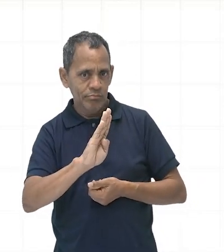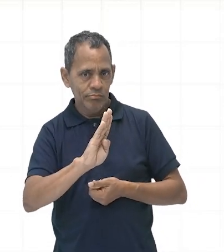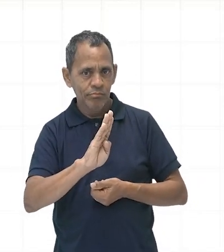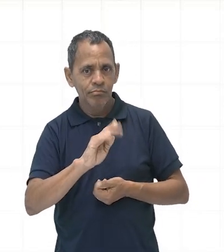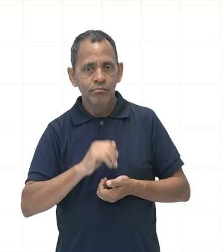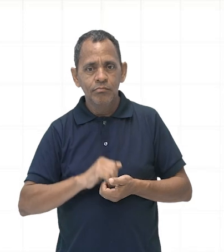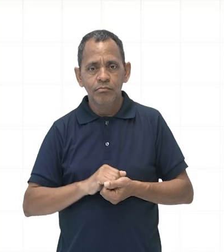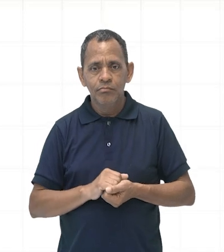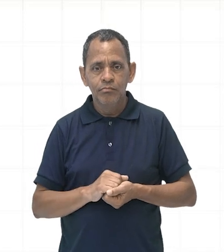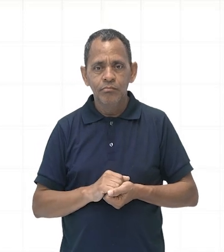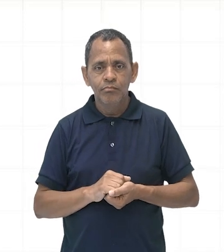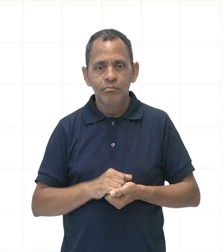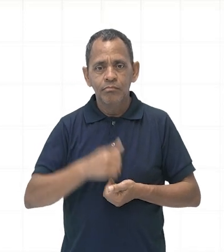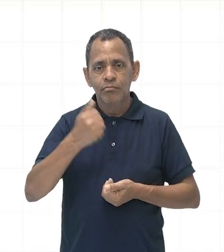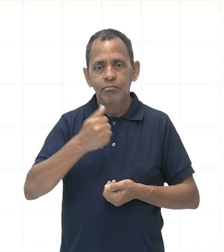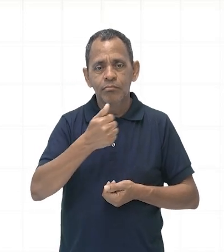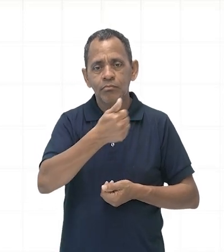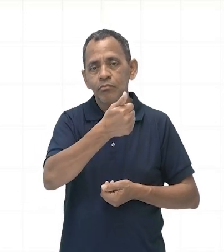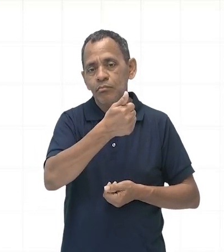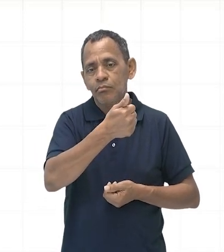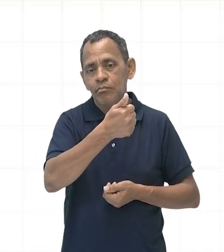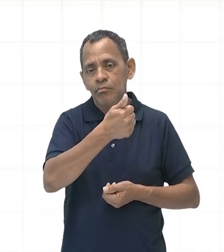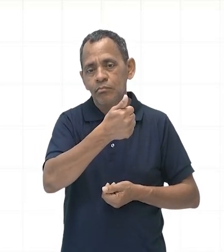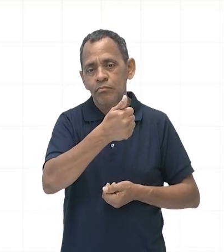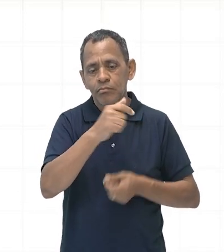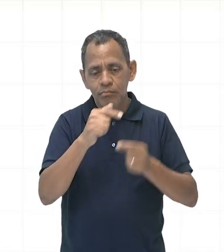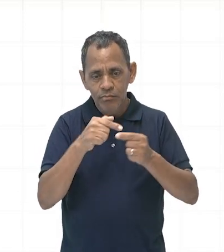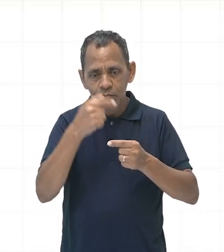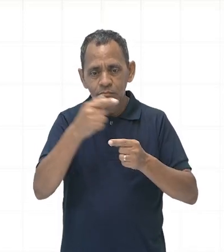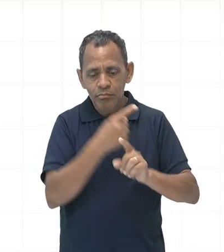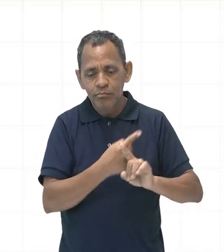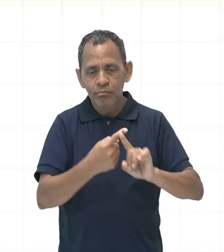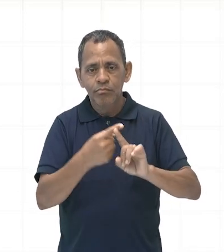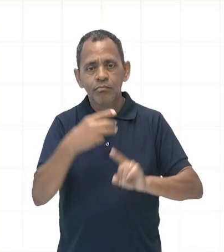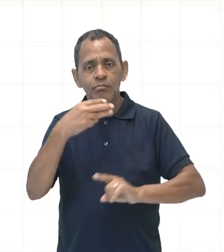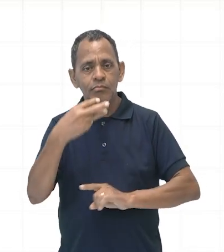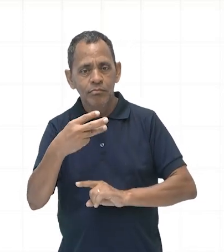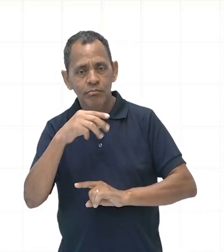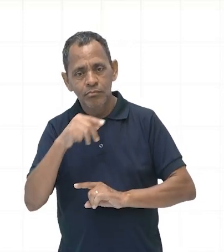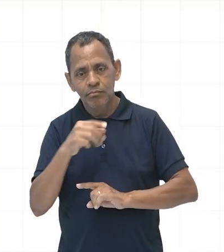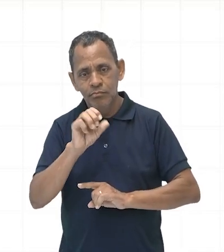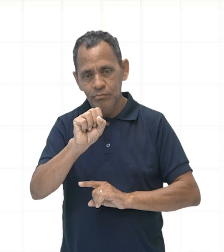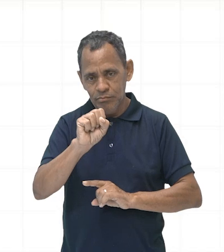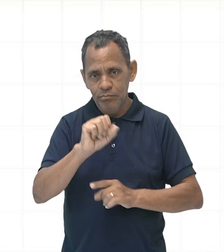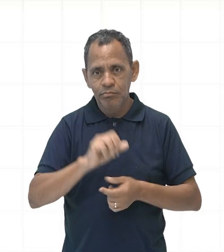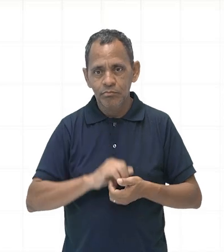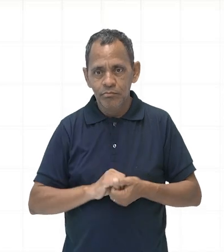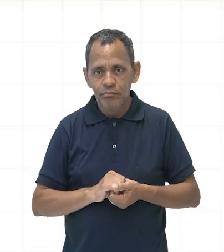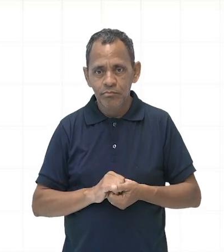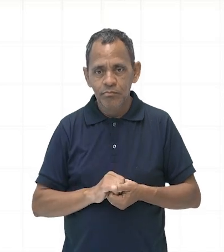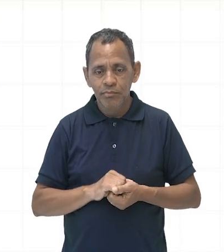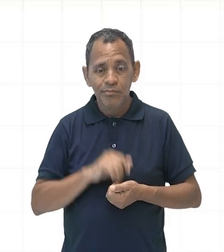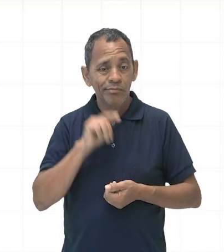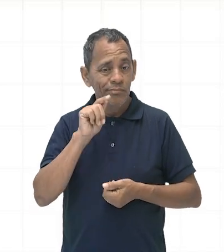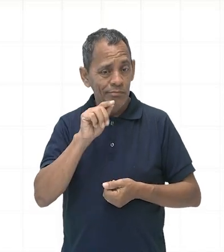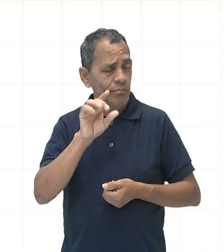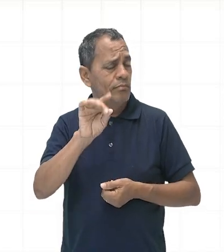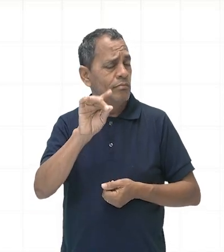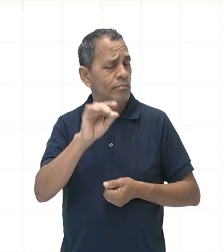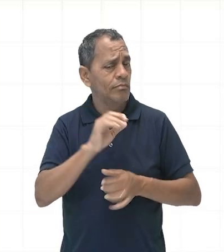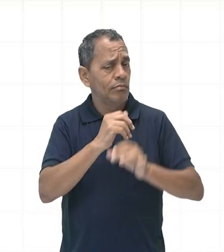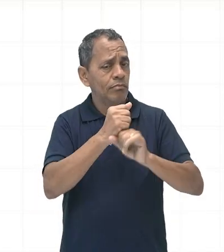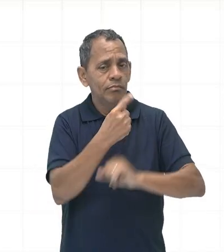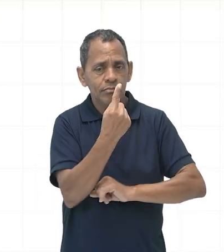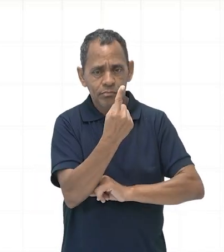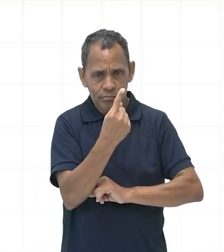primeiro fazer o 1, né? Porque depois eu ainda tenho que multiplicar por 3,8, que aqui eu só estou calculando 1 gigabyte.